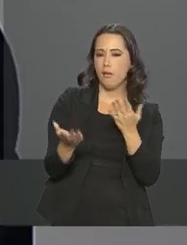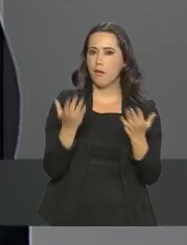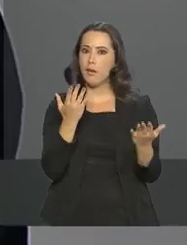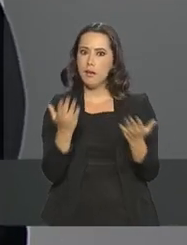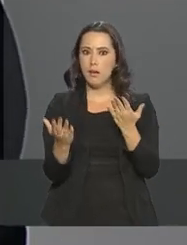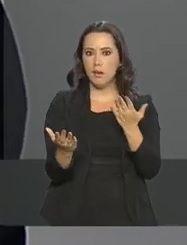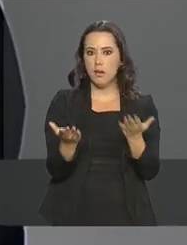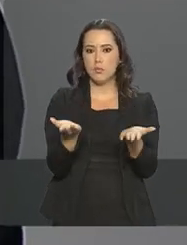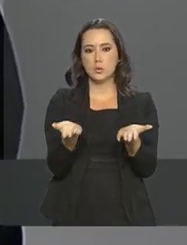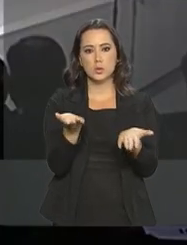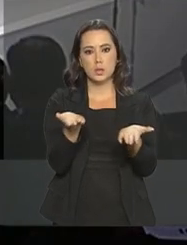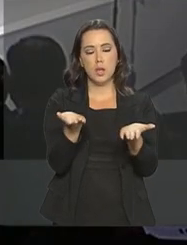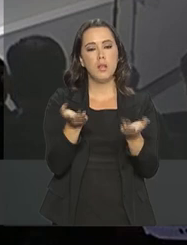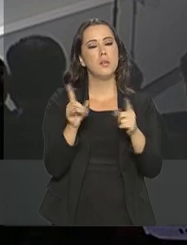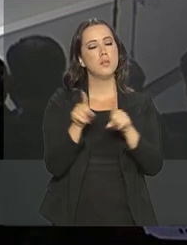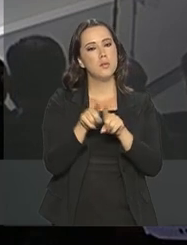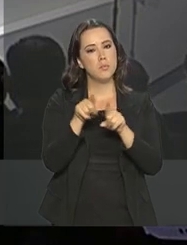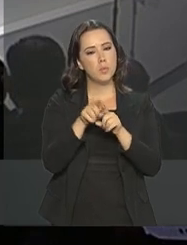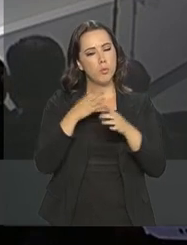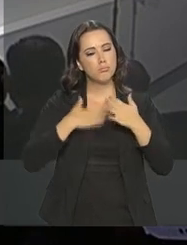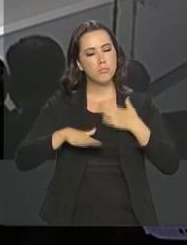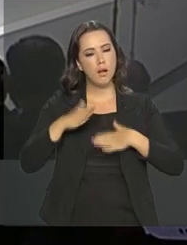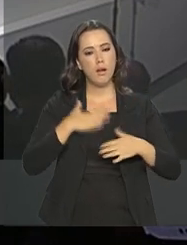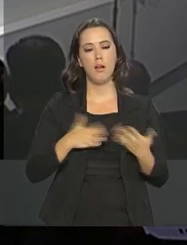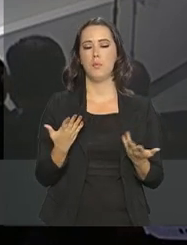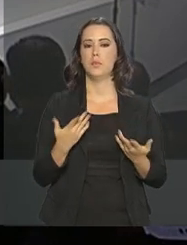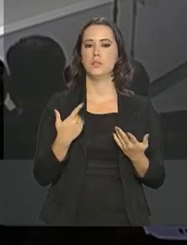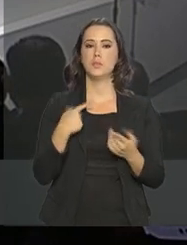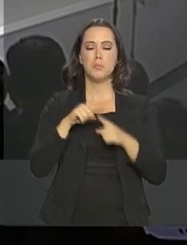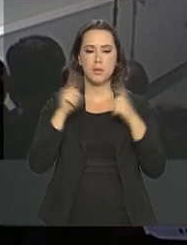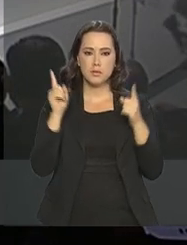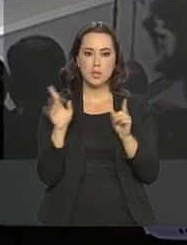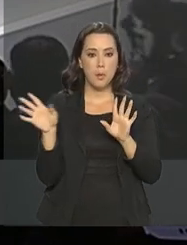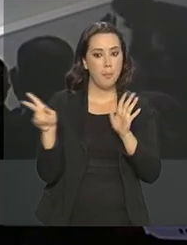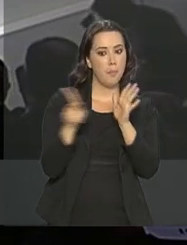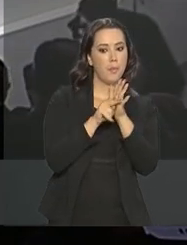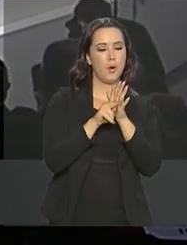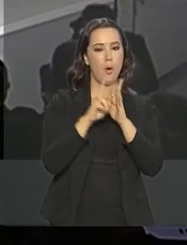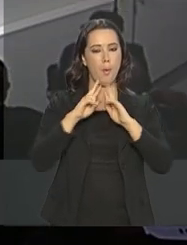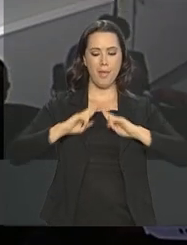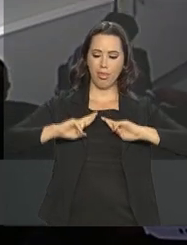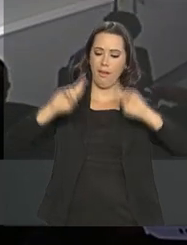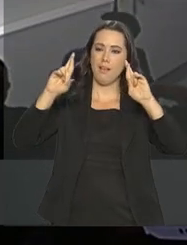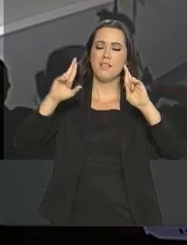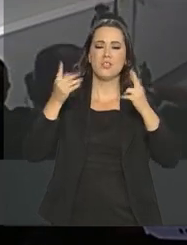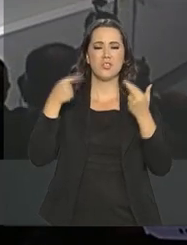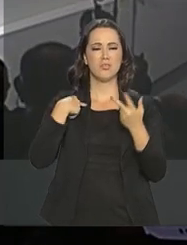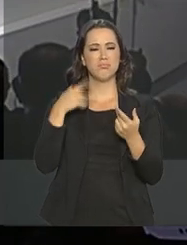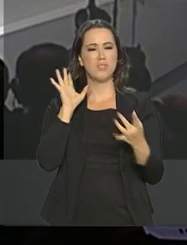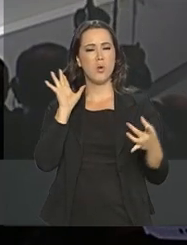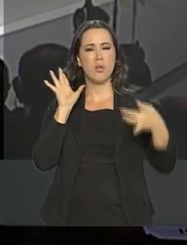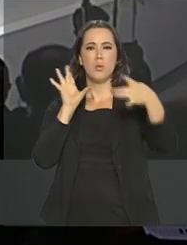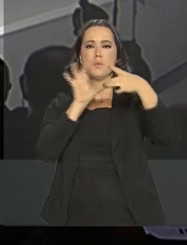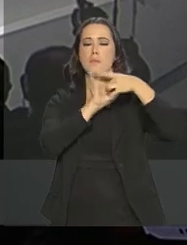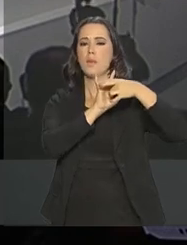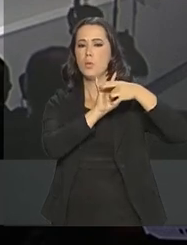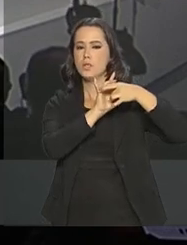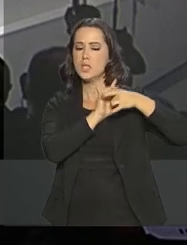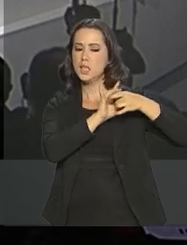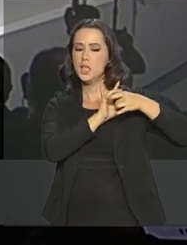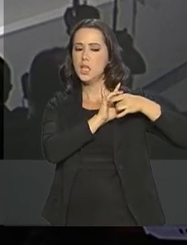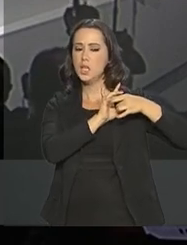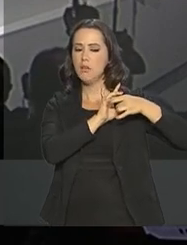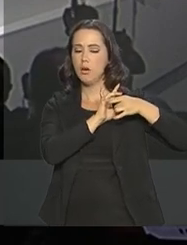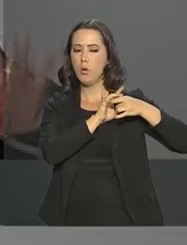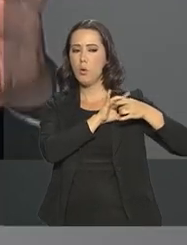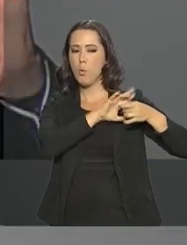até por tratar se de um ato religioso e religião é algo que faz você religar se permanentemente com as pessoas